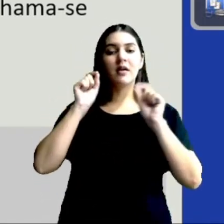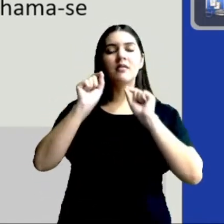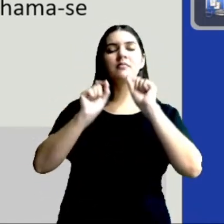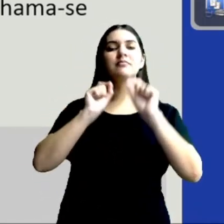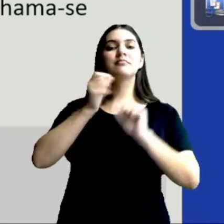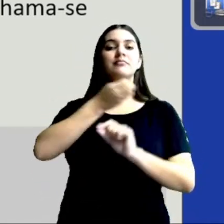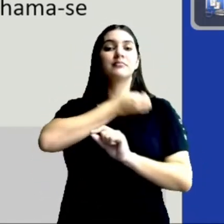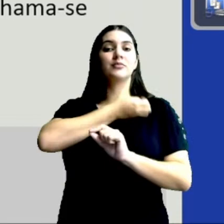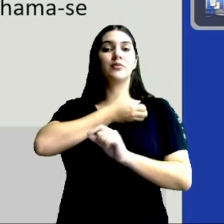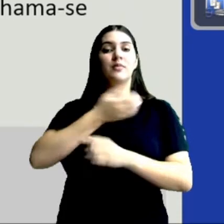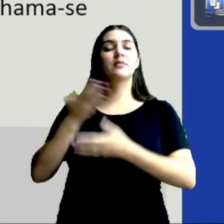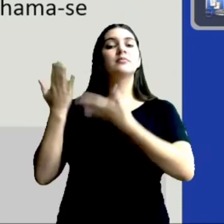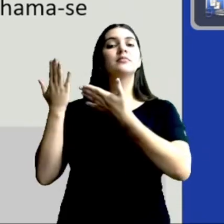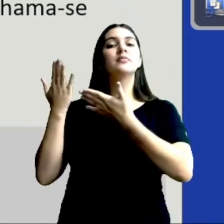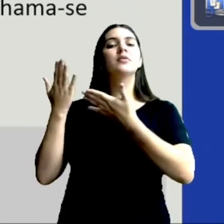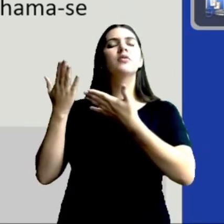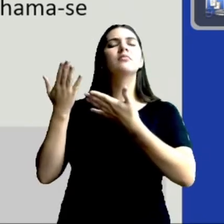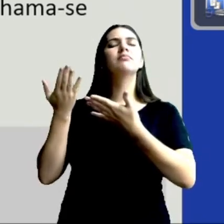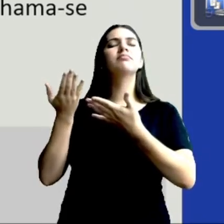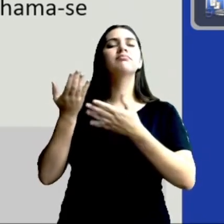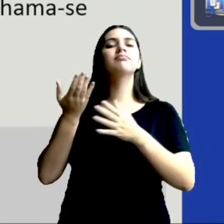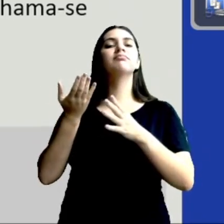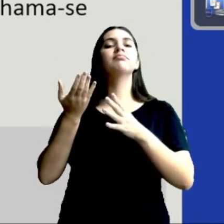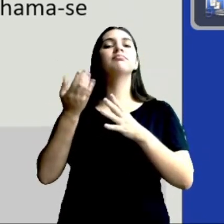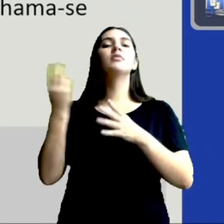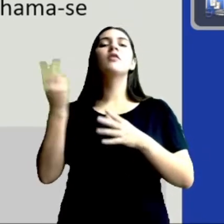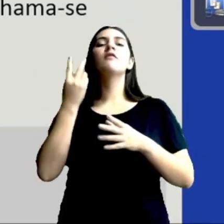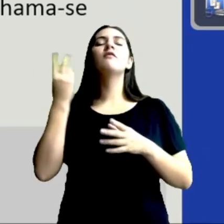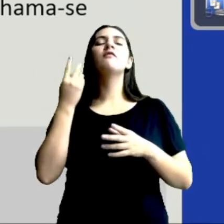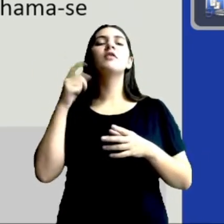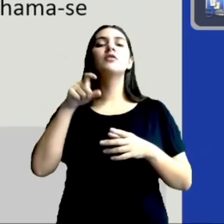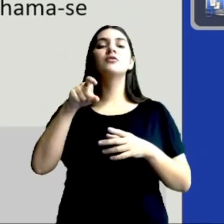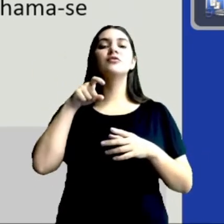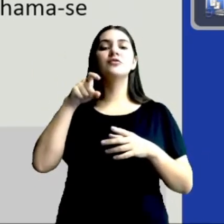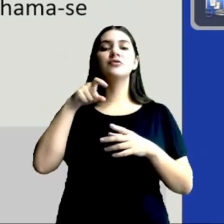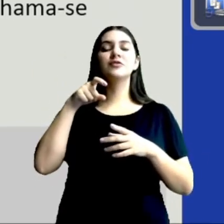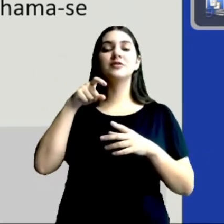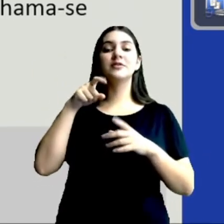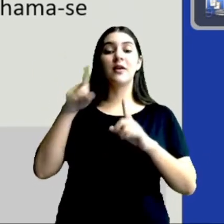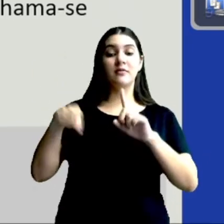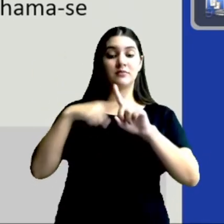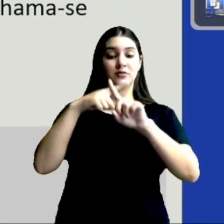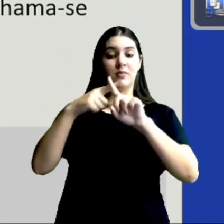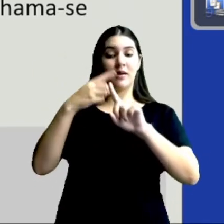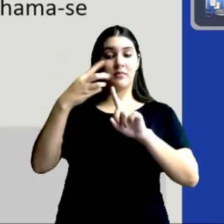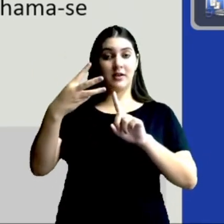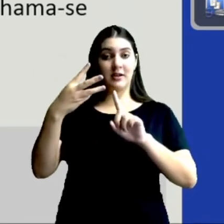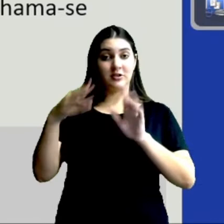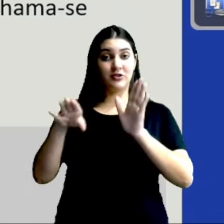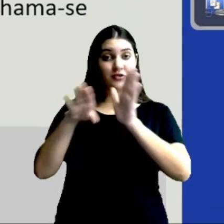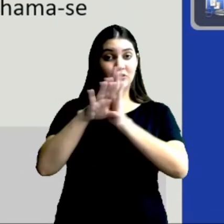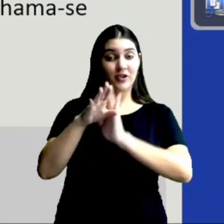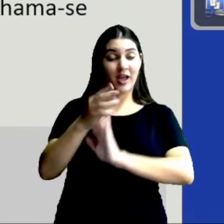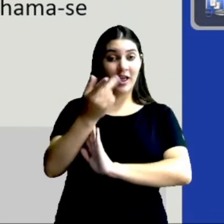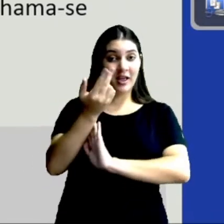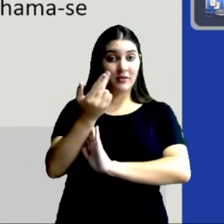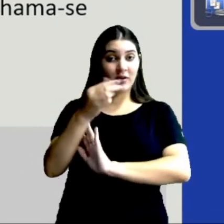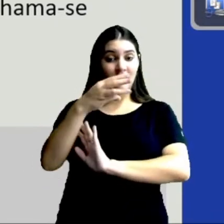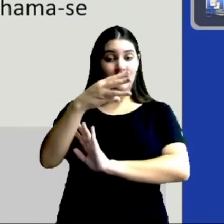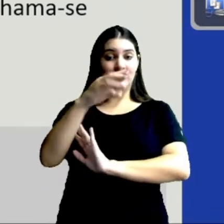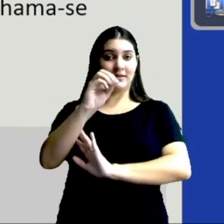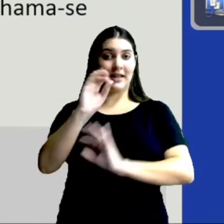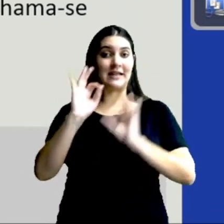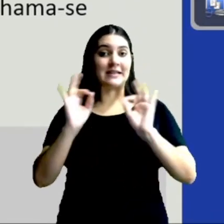aqui? Quem deve ser o valor de x? Para multiplicar por 3 e chegar em 30. Então, acertou